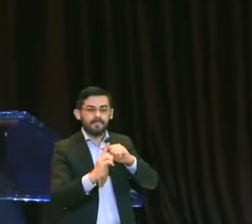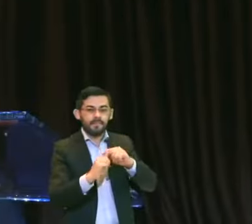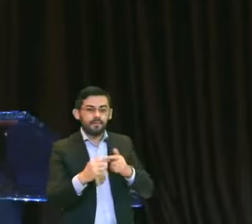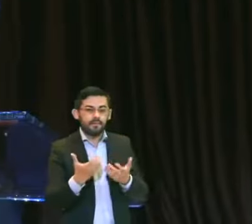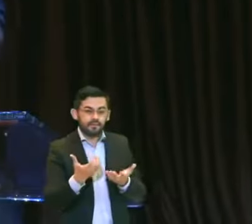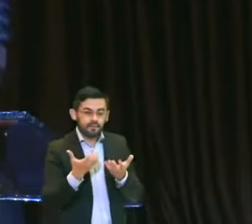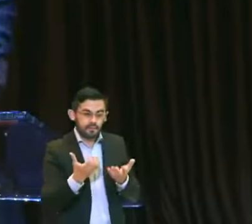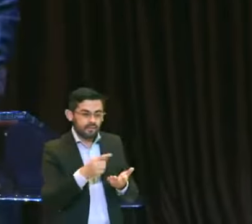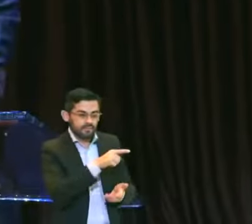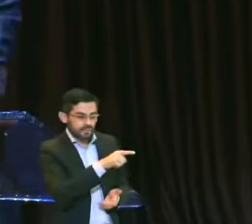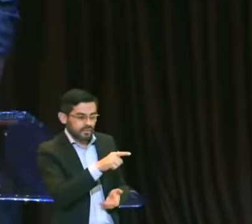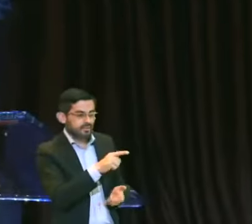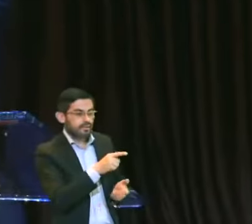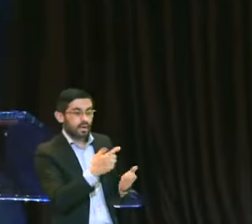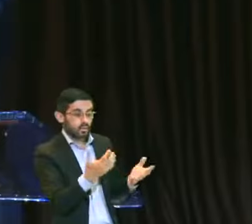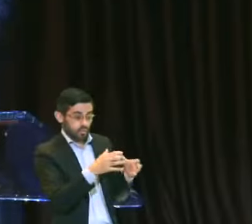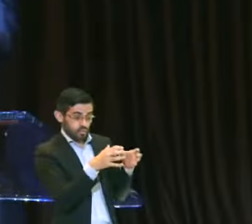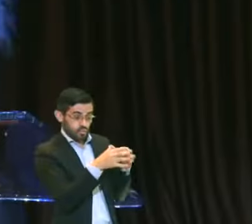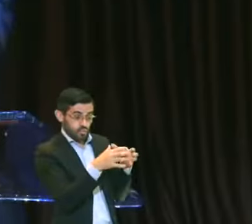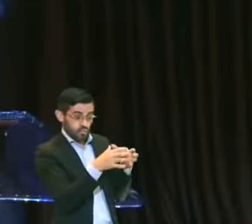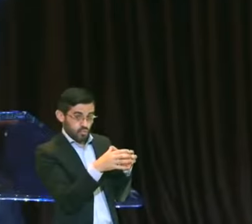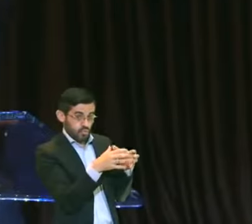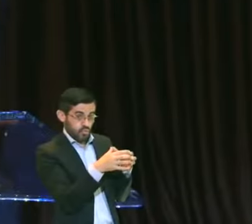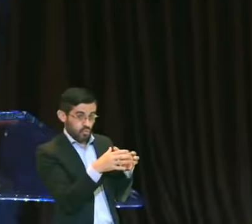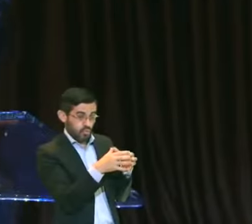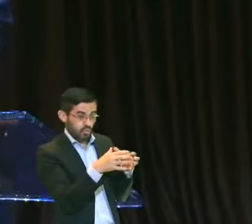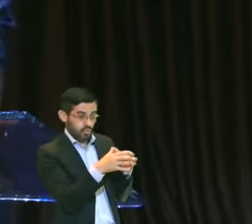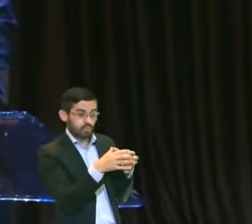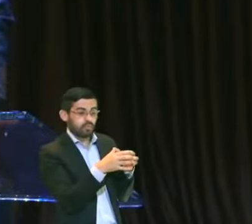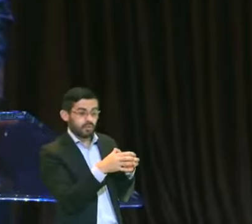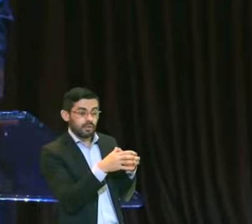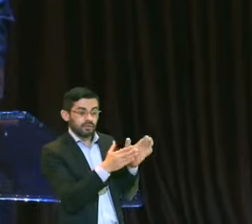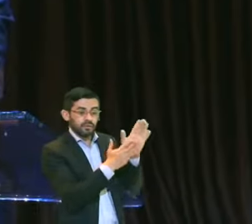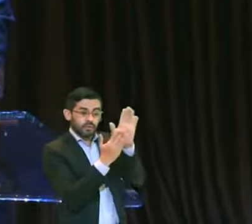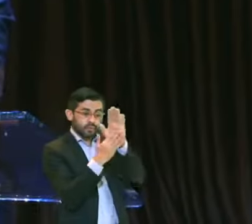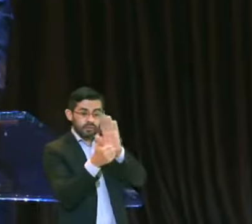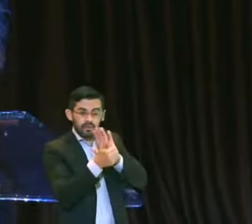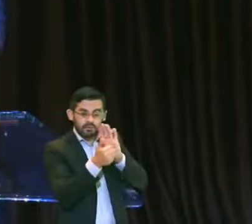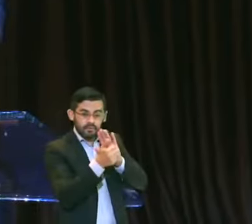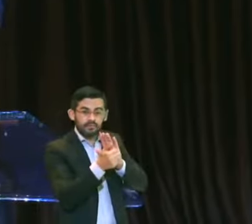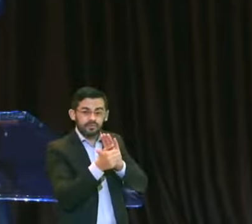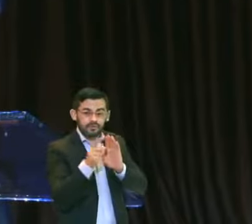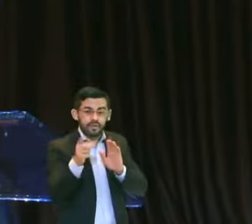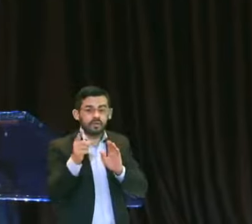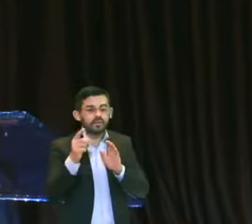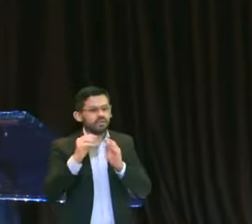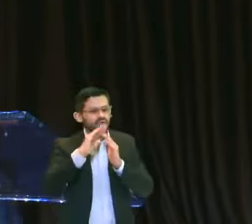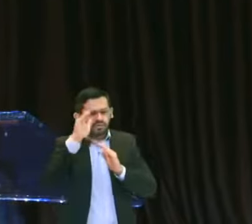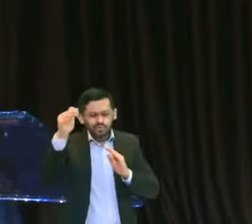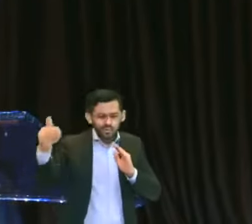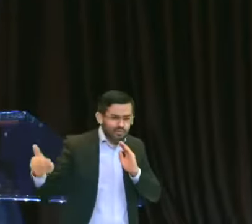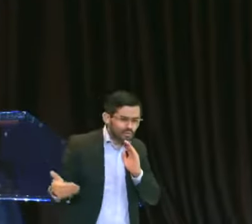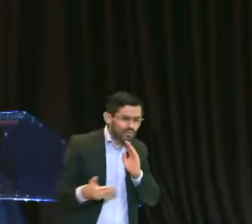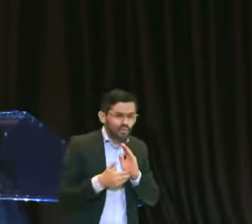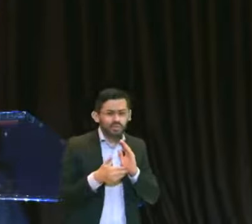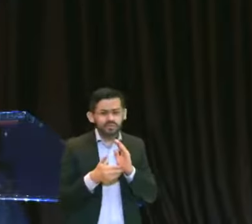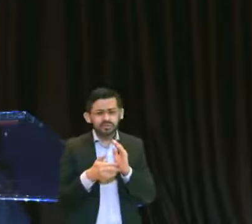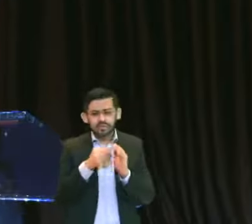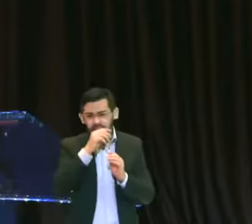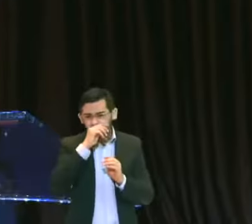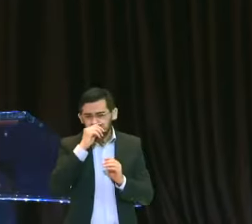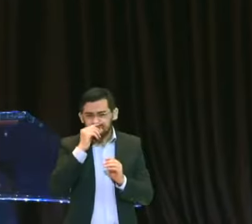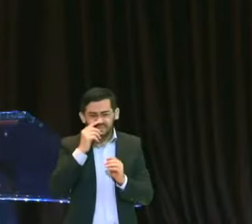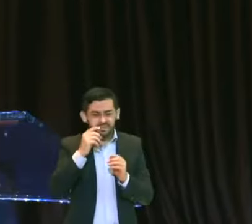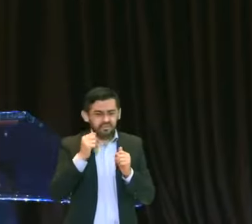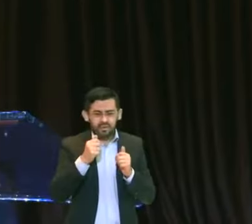Quero deixar vocês gravarem nesse collab essa música de vocês. E todo o recurso a Sony vai distribuir, vai